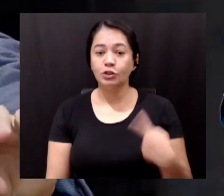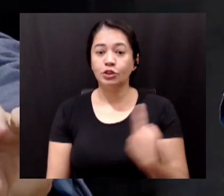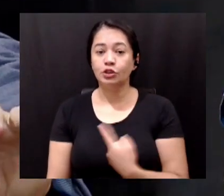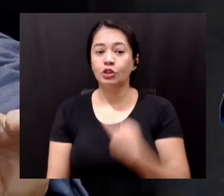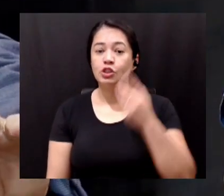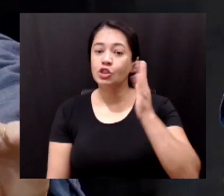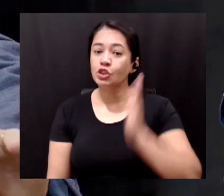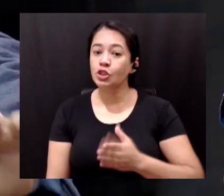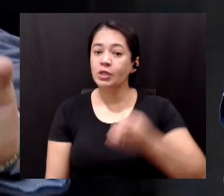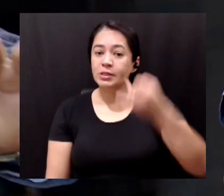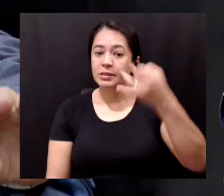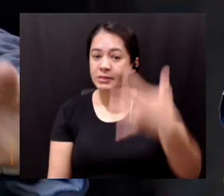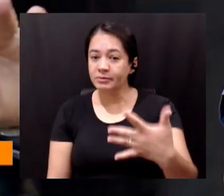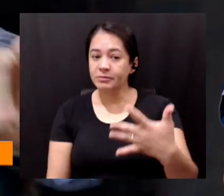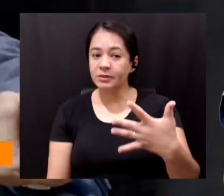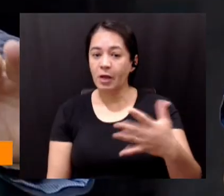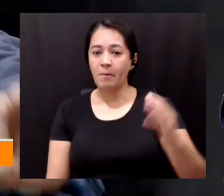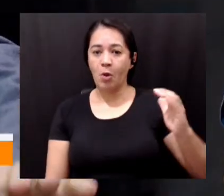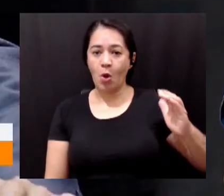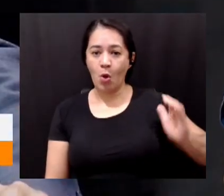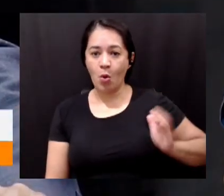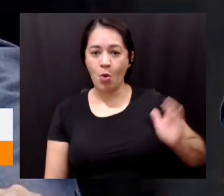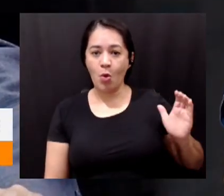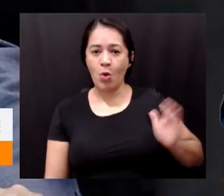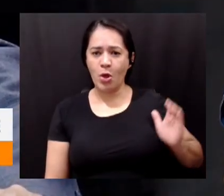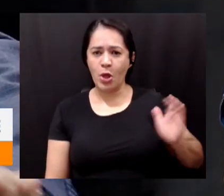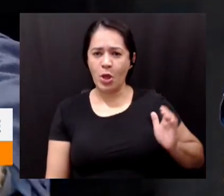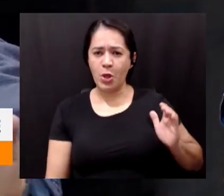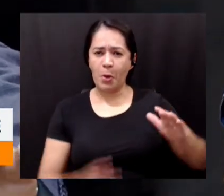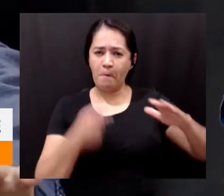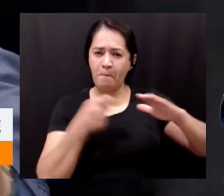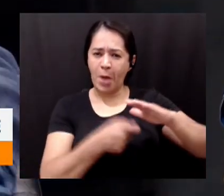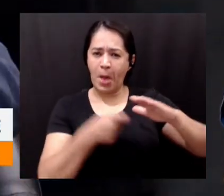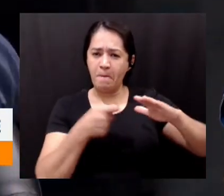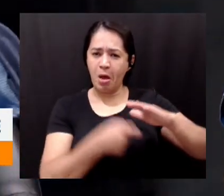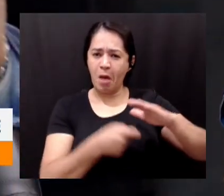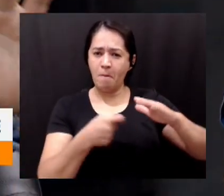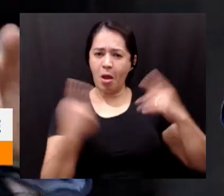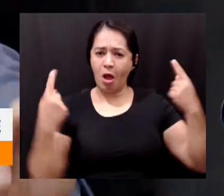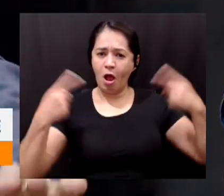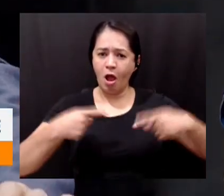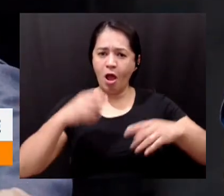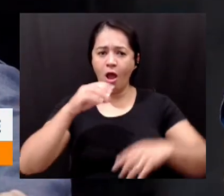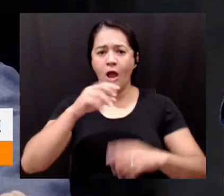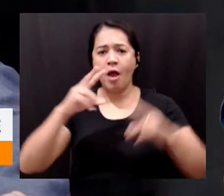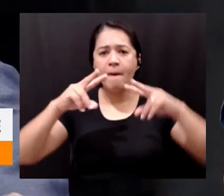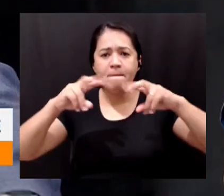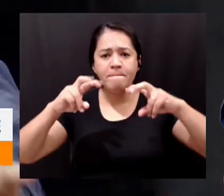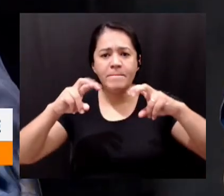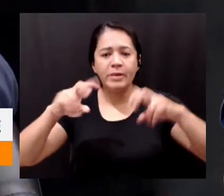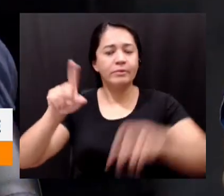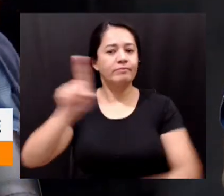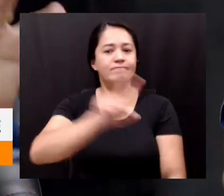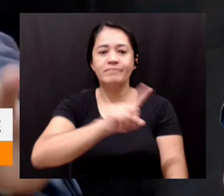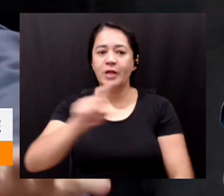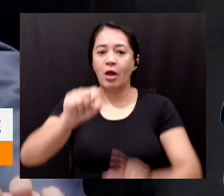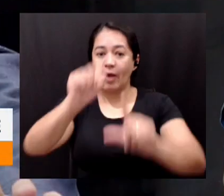ficar rico jogando, apostando em bets. Não vai. A plataforma ela já tem um sistema